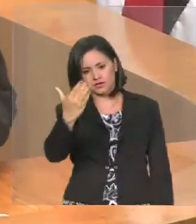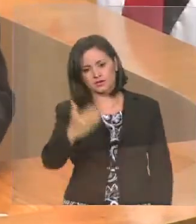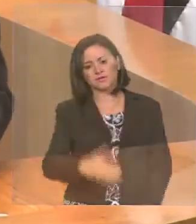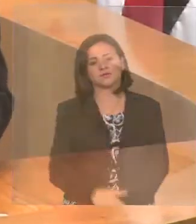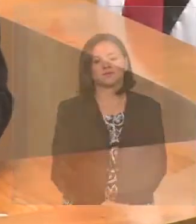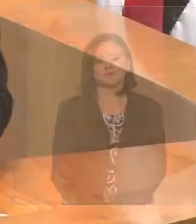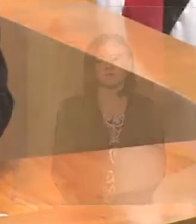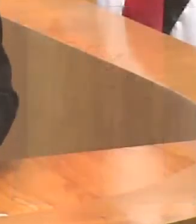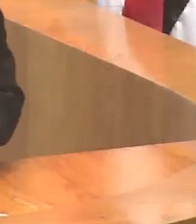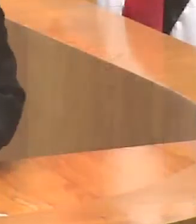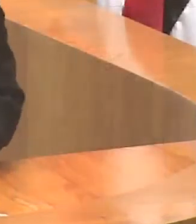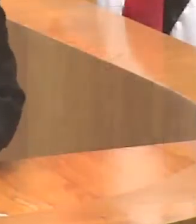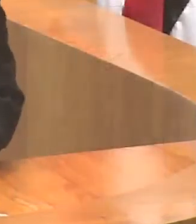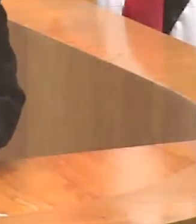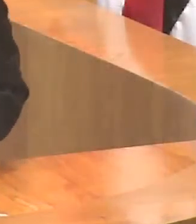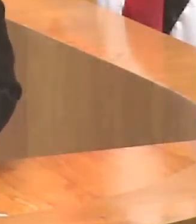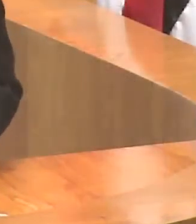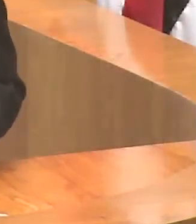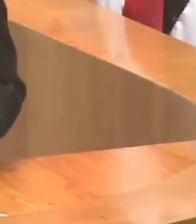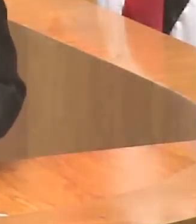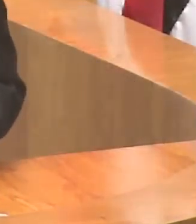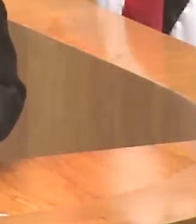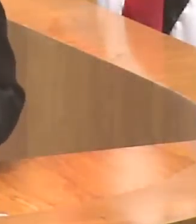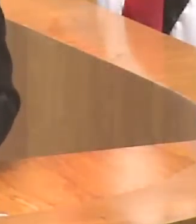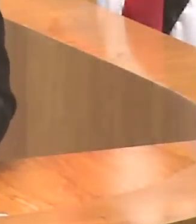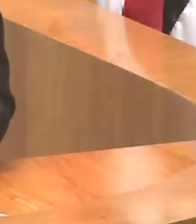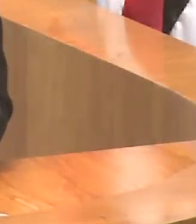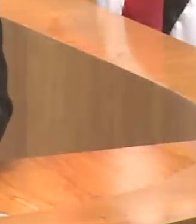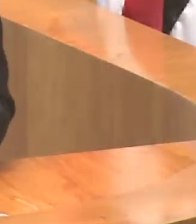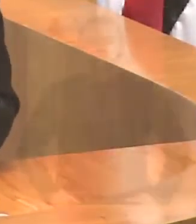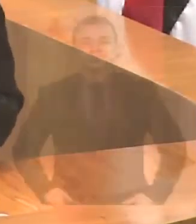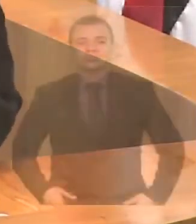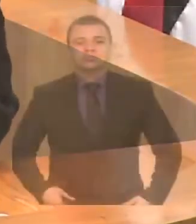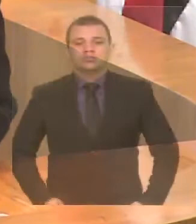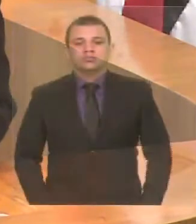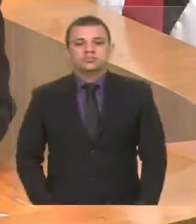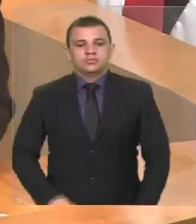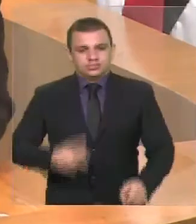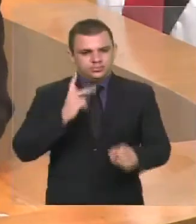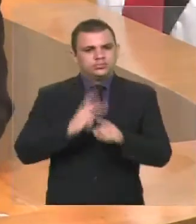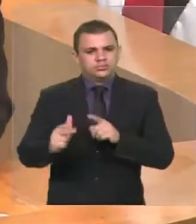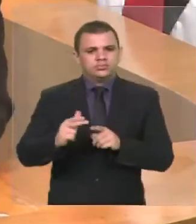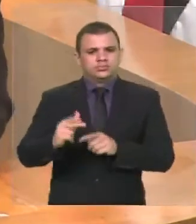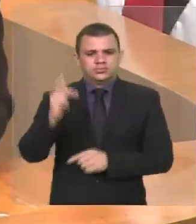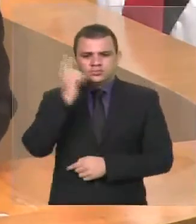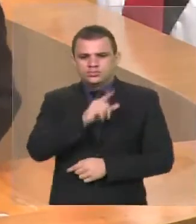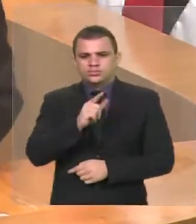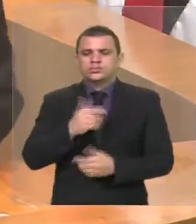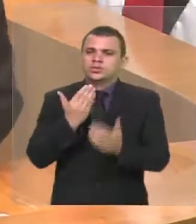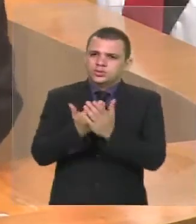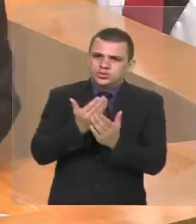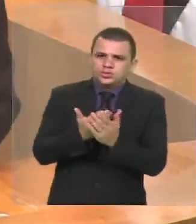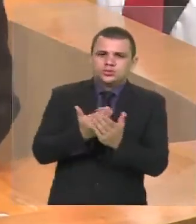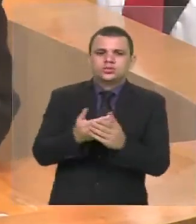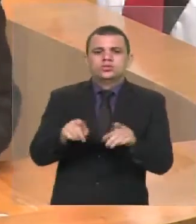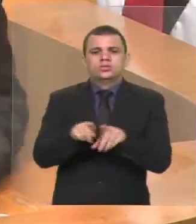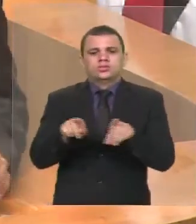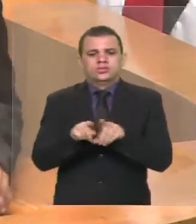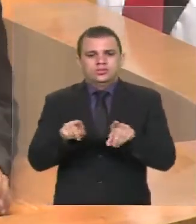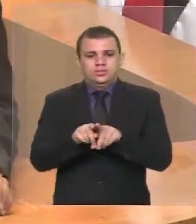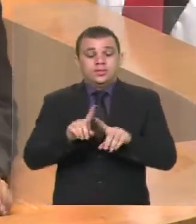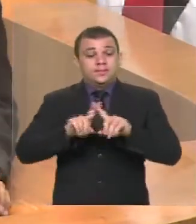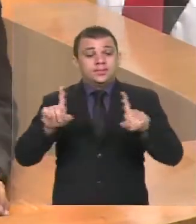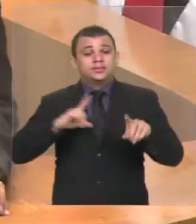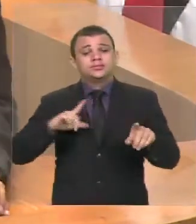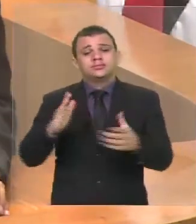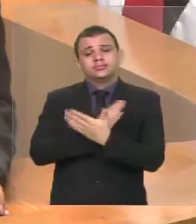vitória conquistada através dos estudos e da força de vontade. Mas mesmo assim, os ataques e a perseguição política que sofri acabaram refletindo no